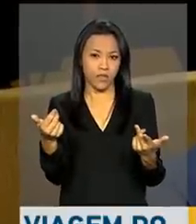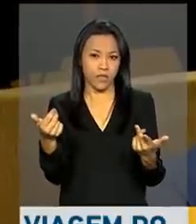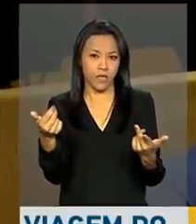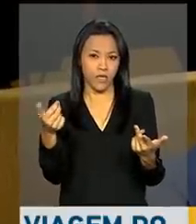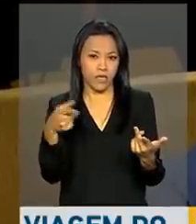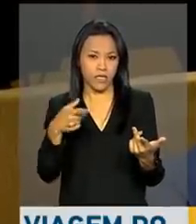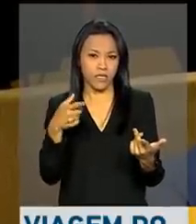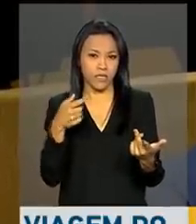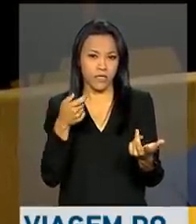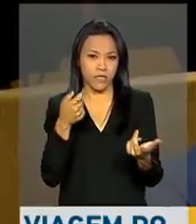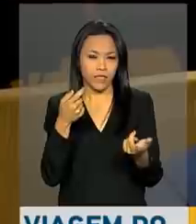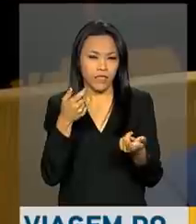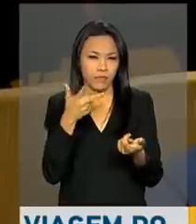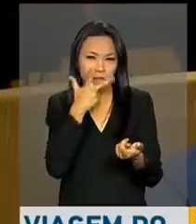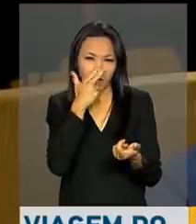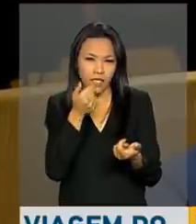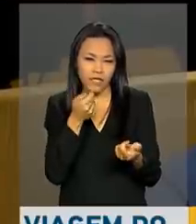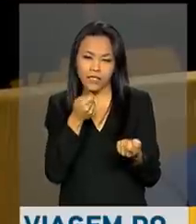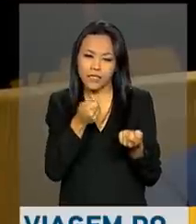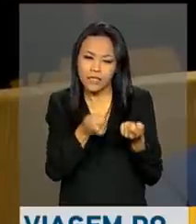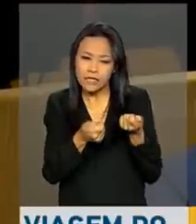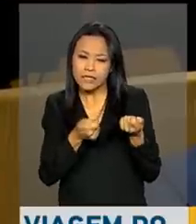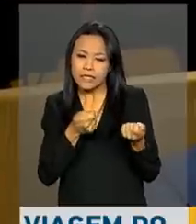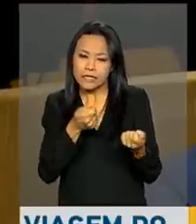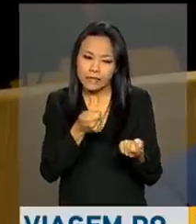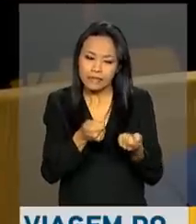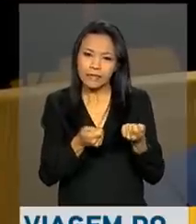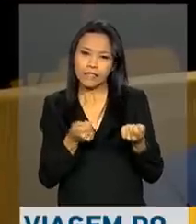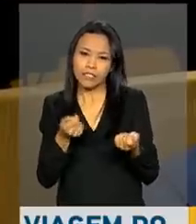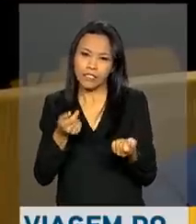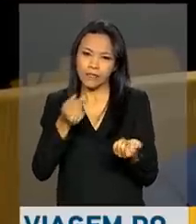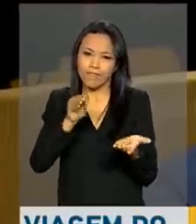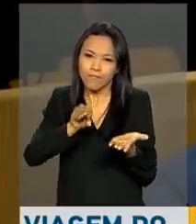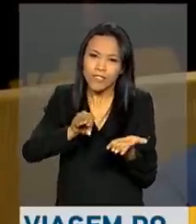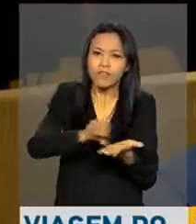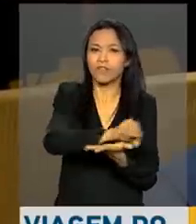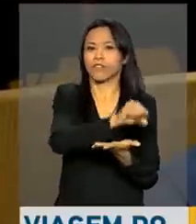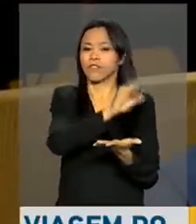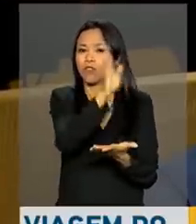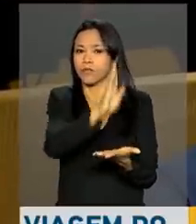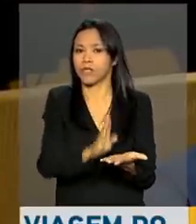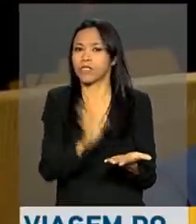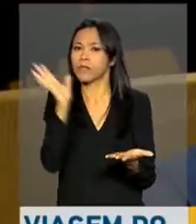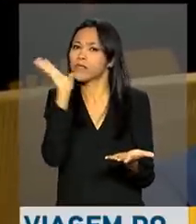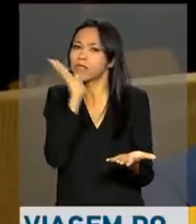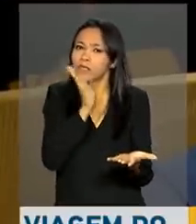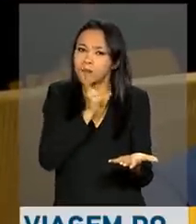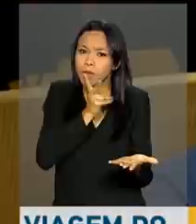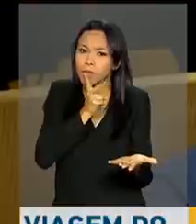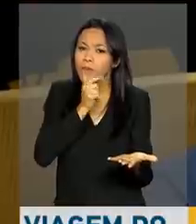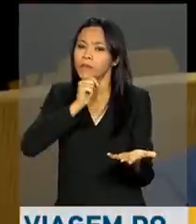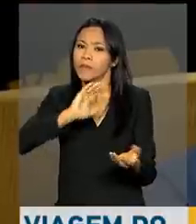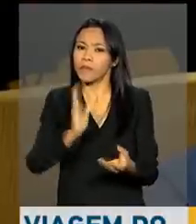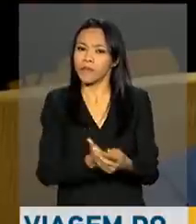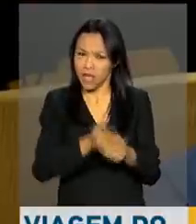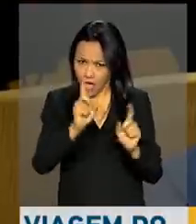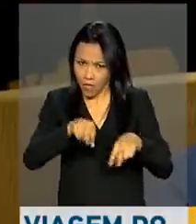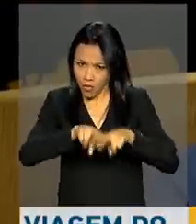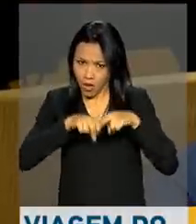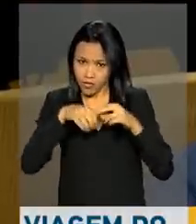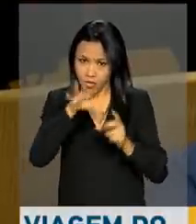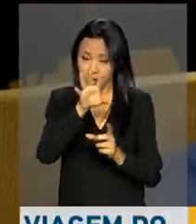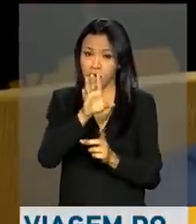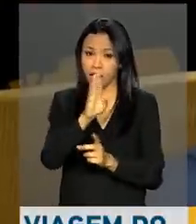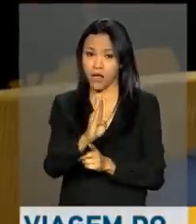essa relutância, às vezes, de investir e a demora do processo, seria a questão da burocratização, é